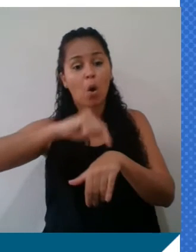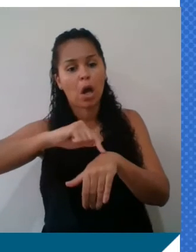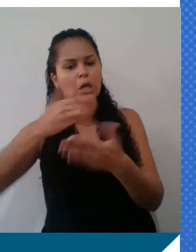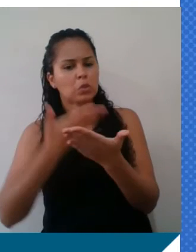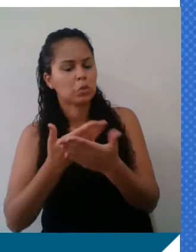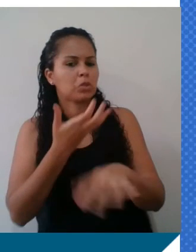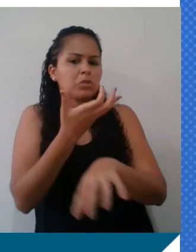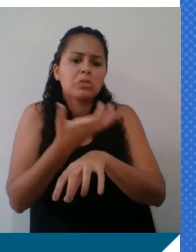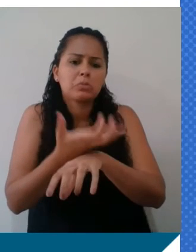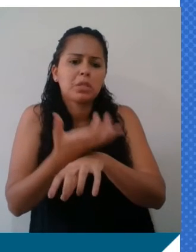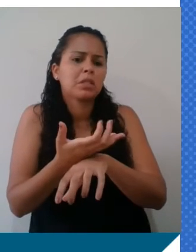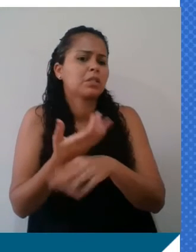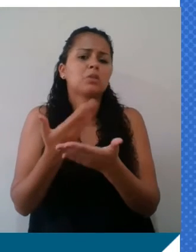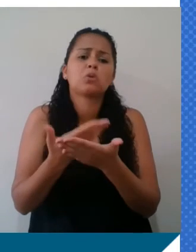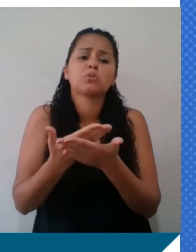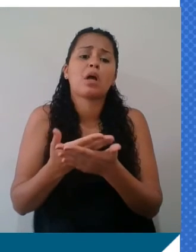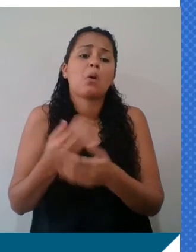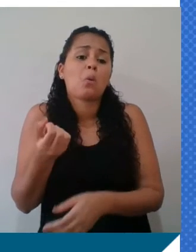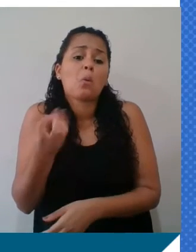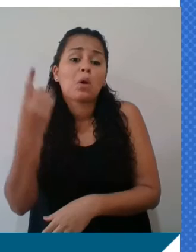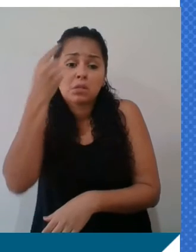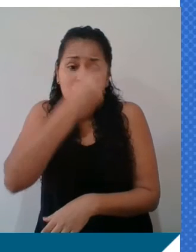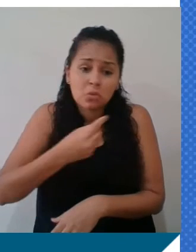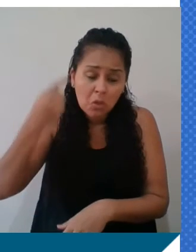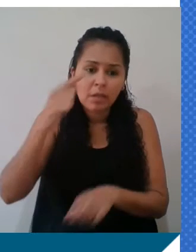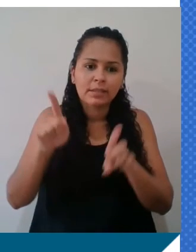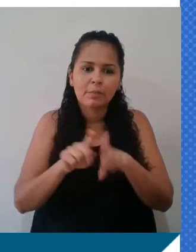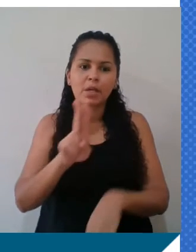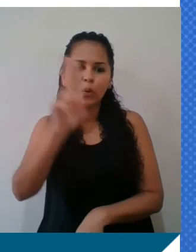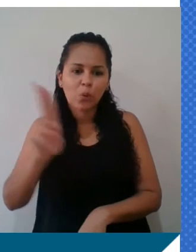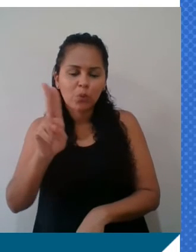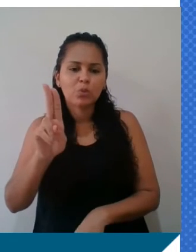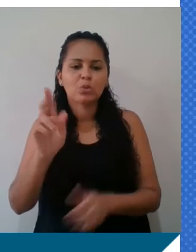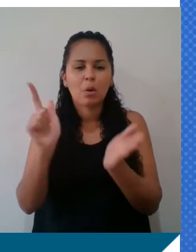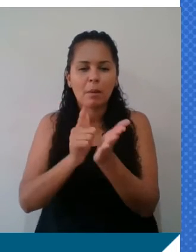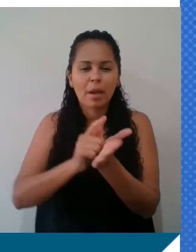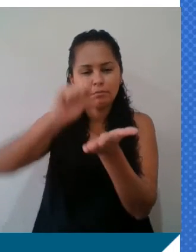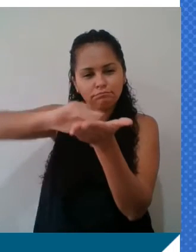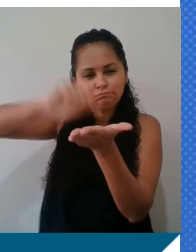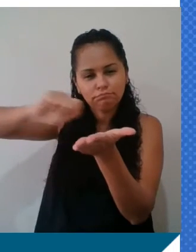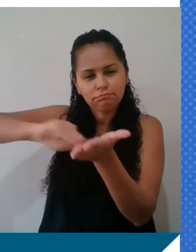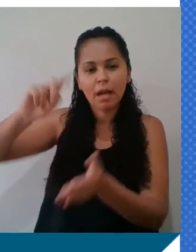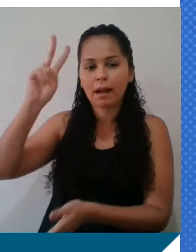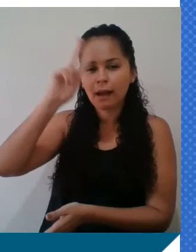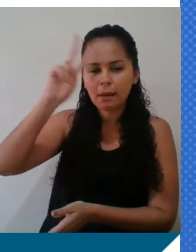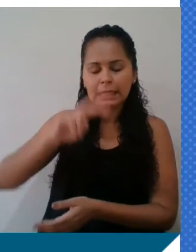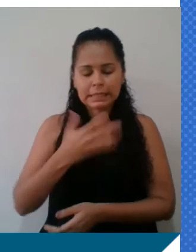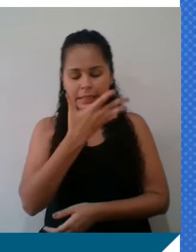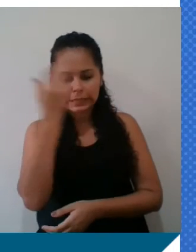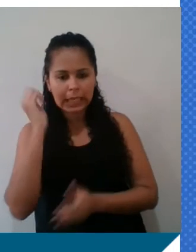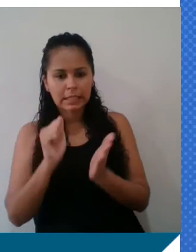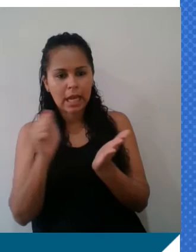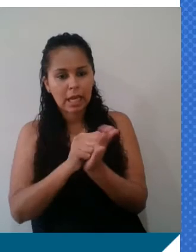você vai estudar, durante quantas horas. E, por último, o uso de lembretes, né? Para você não esquecer dos seus compromissos, às vezes você esquece de olhar